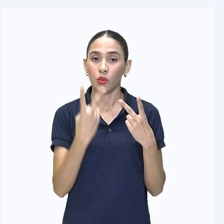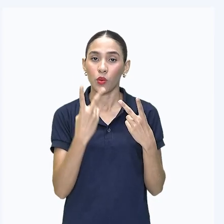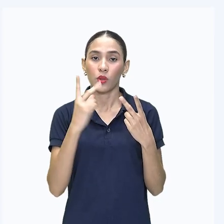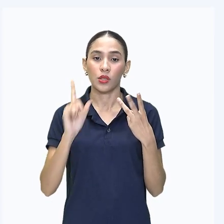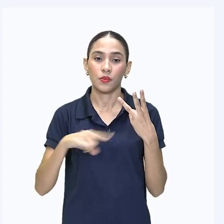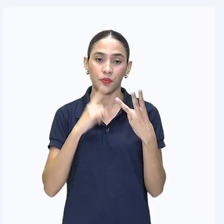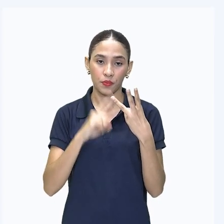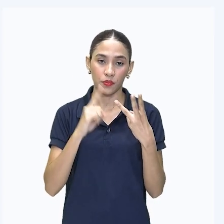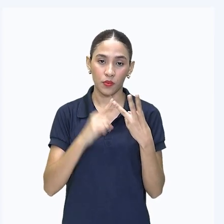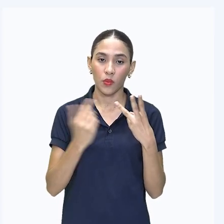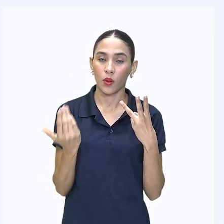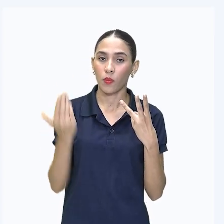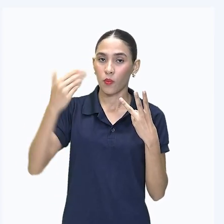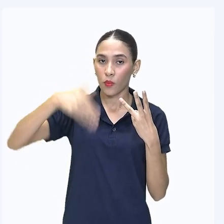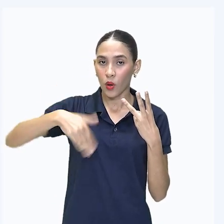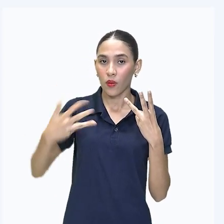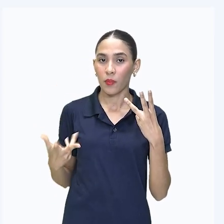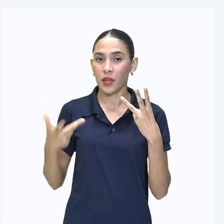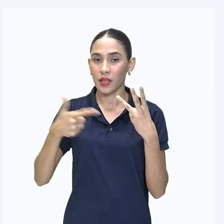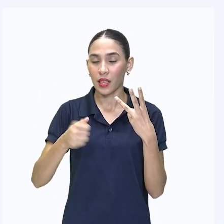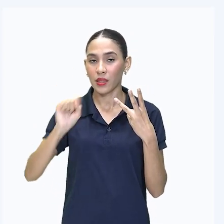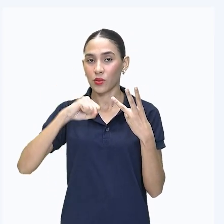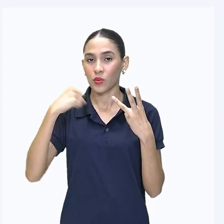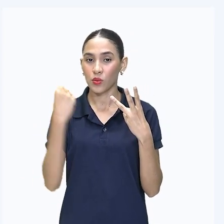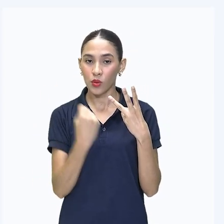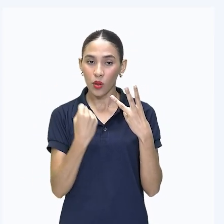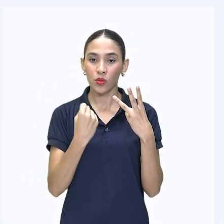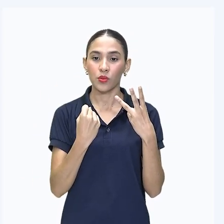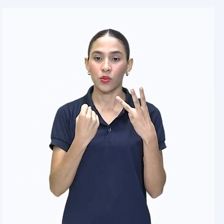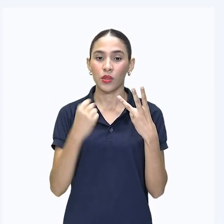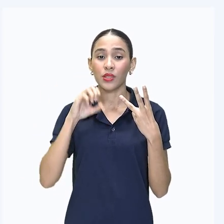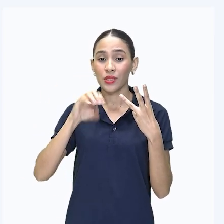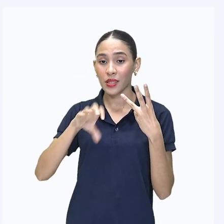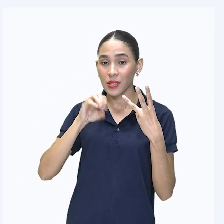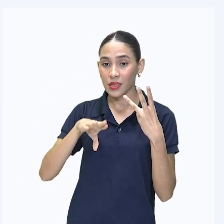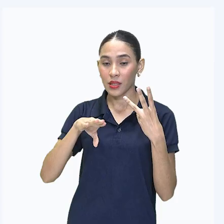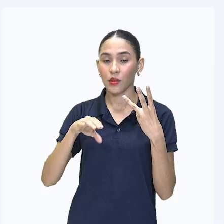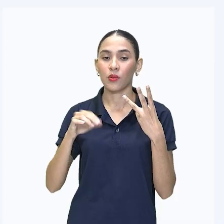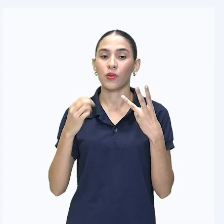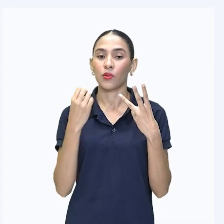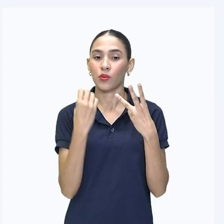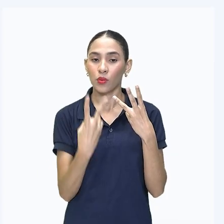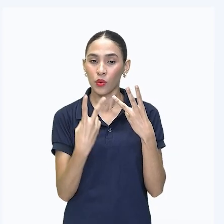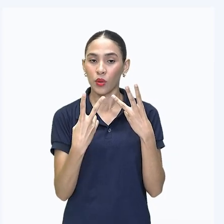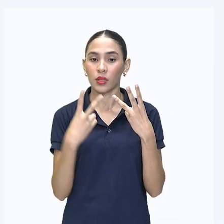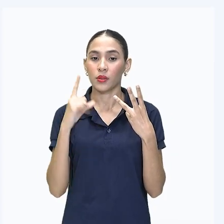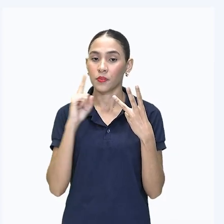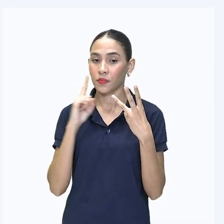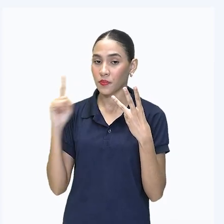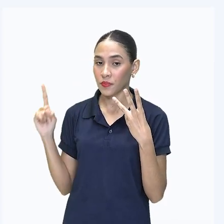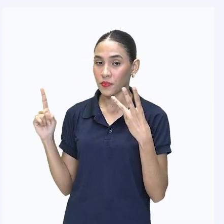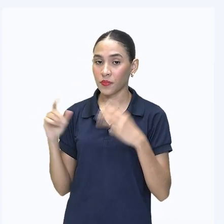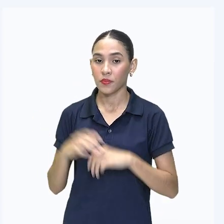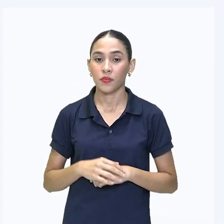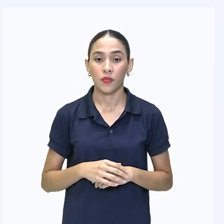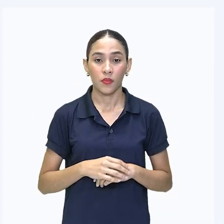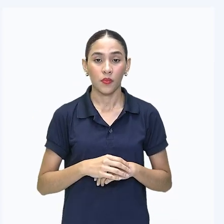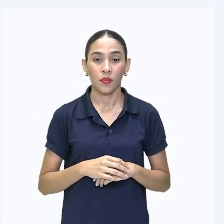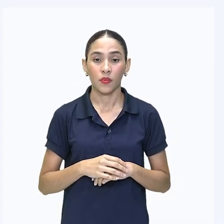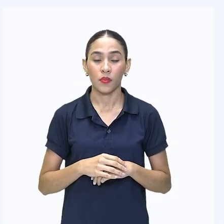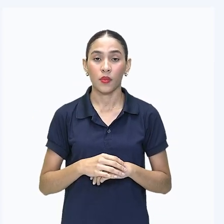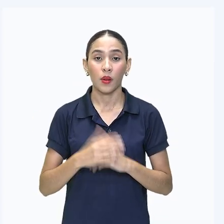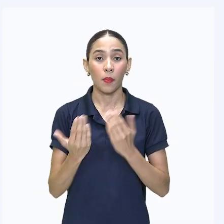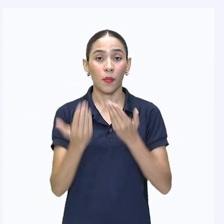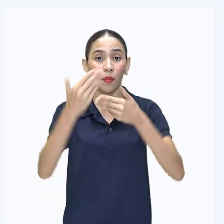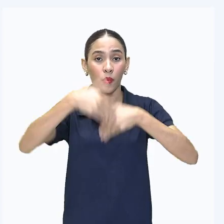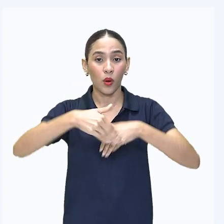tirou 2, na avaliação das habilidades socioeducativas ele tirou 2, e ele